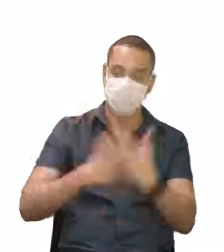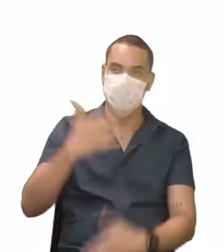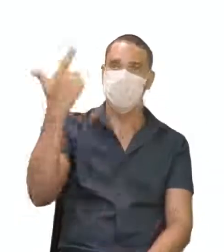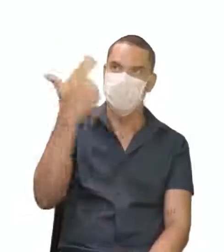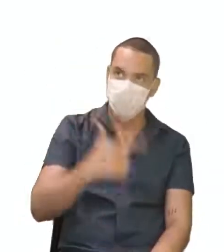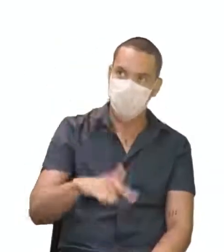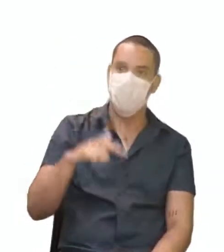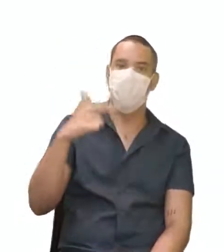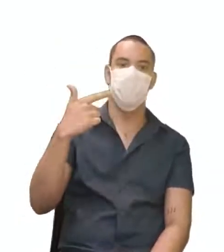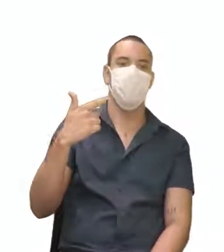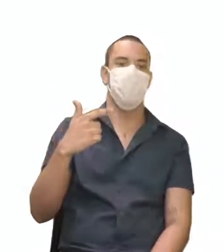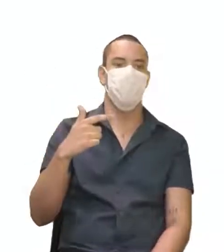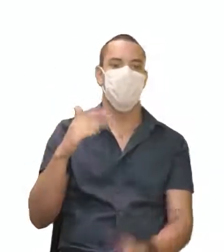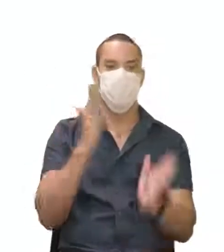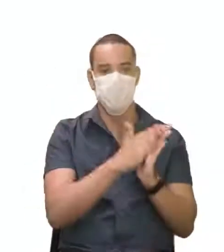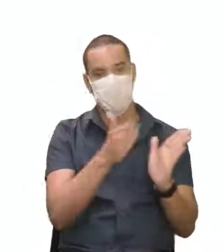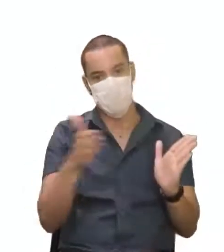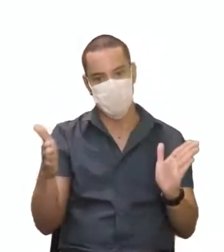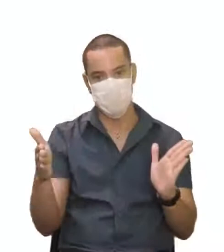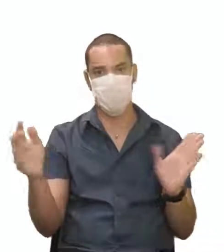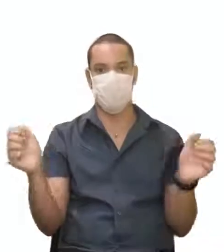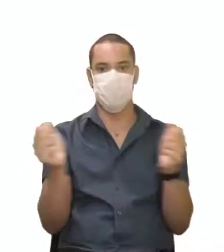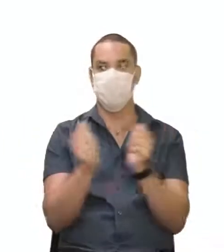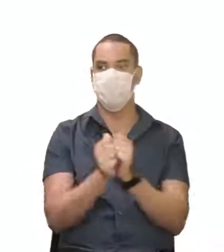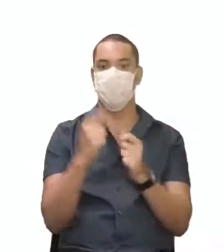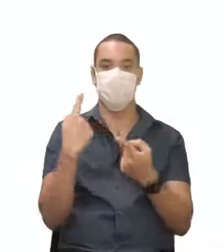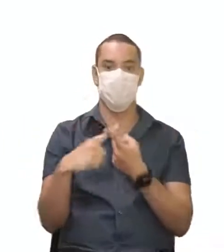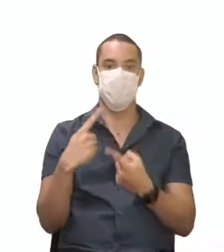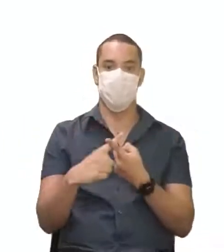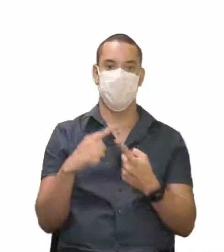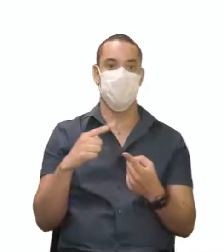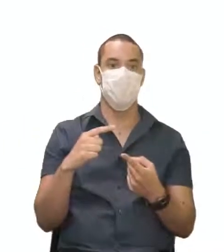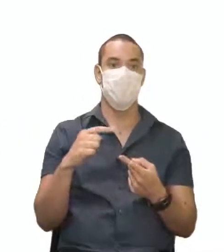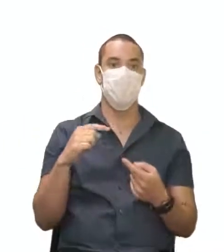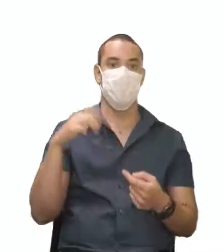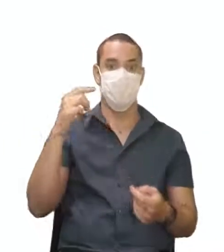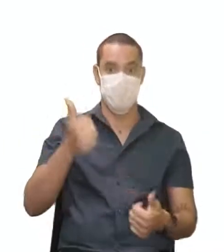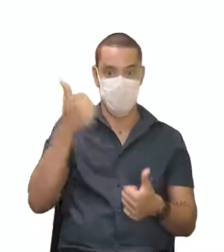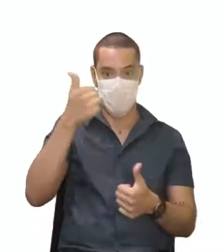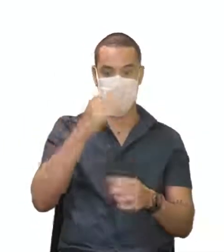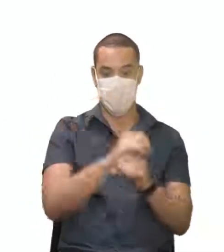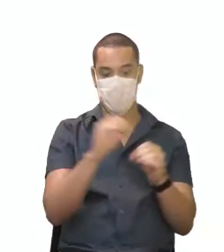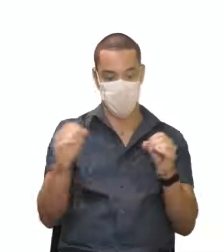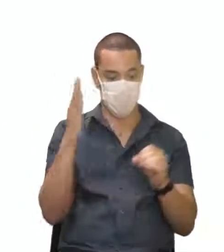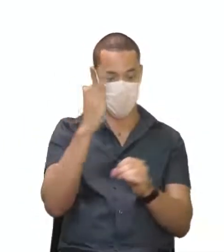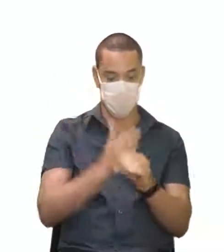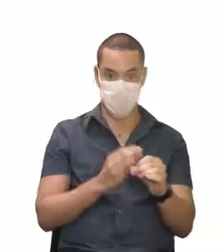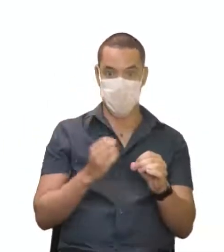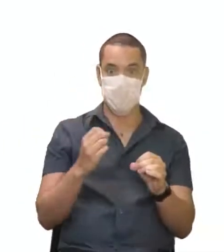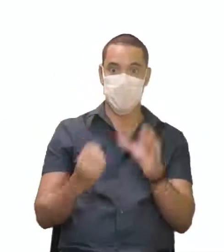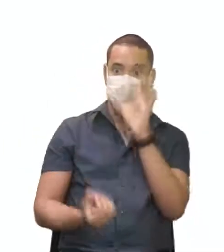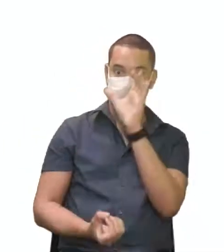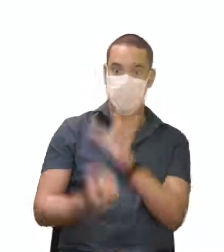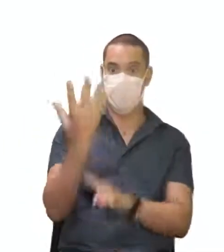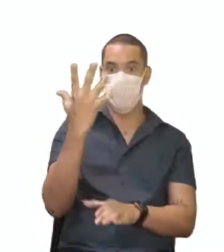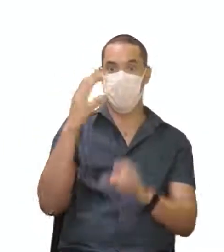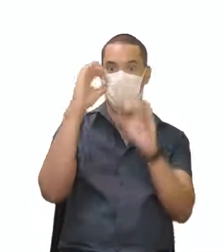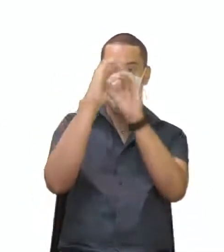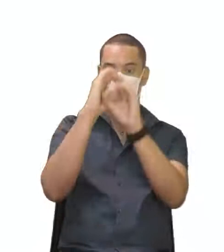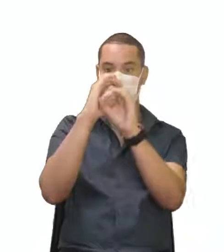prófase, metáfase, anáfase. Aqui, ó, metáfase, aqui anáfase. Surgiram agora 4 células,